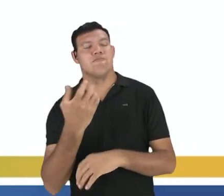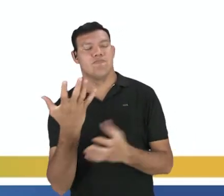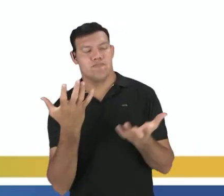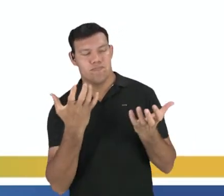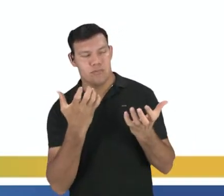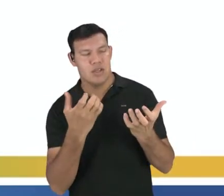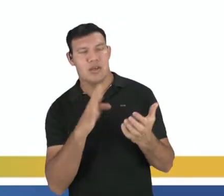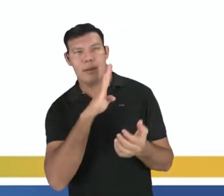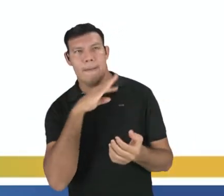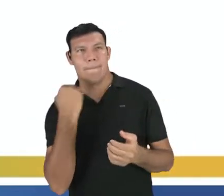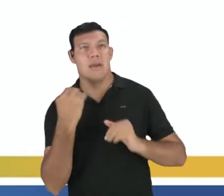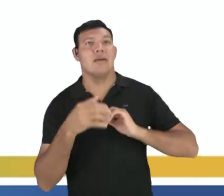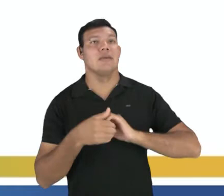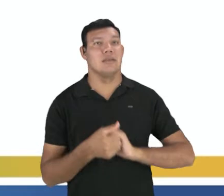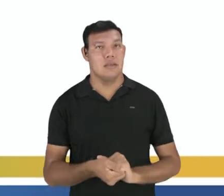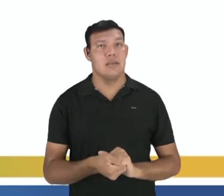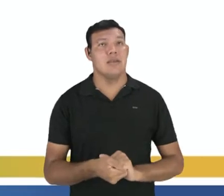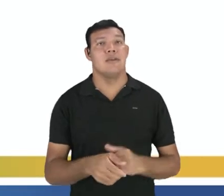esposa,